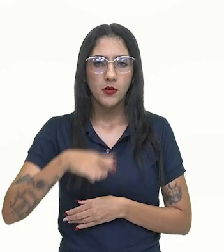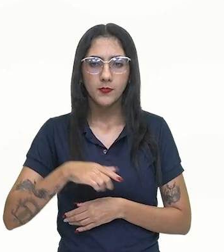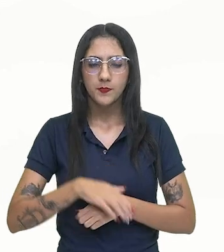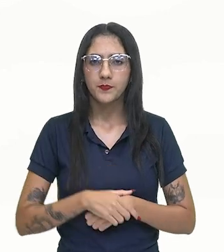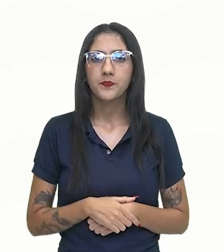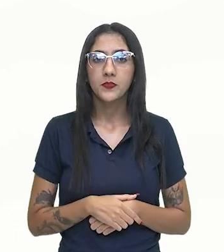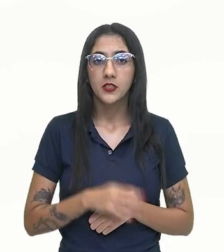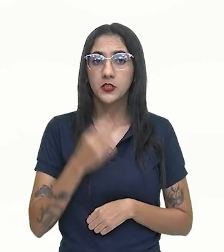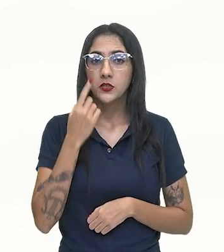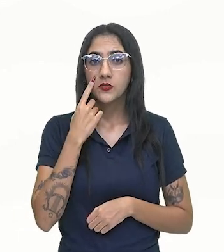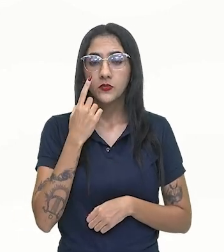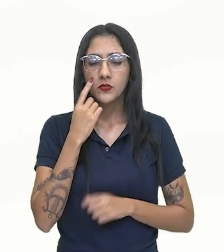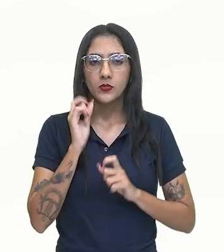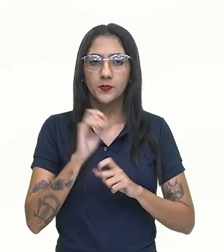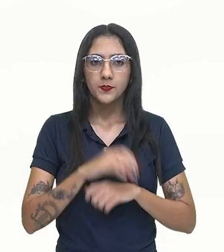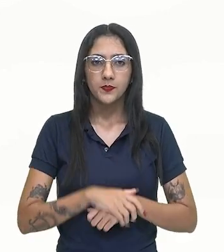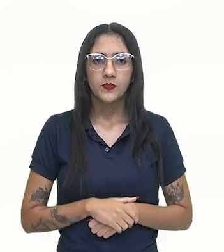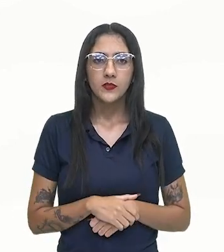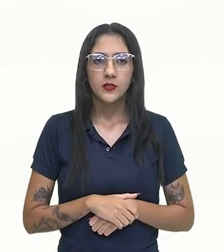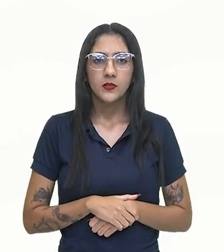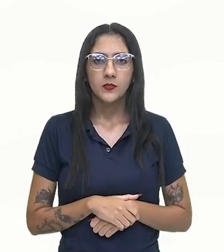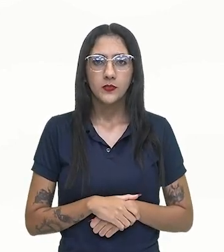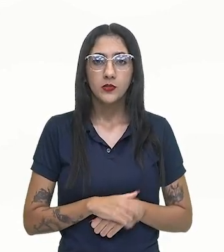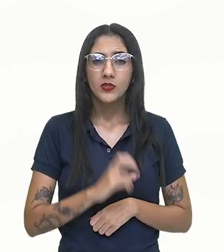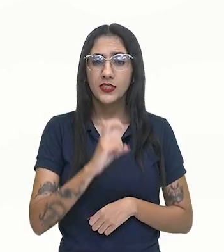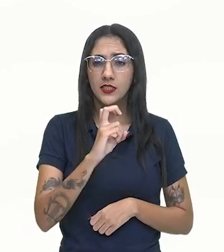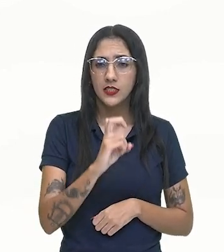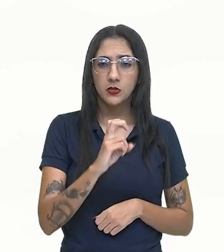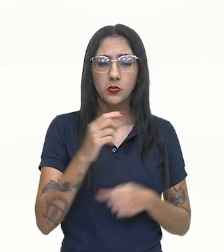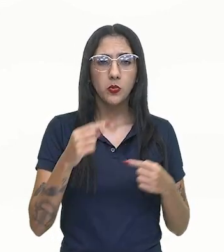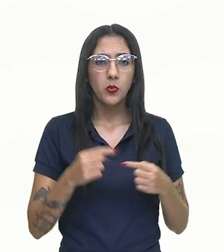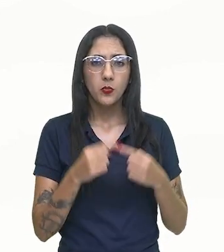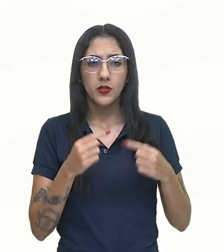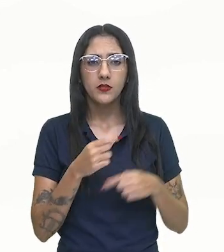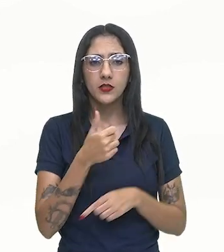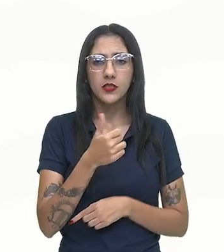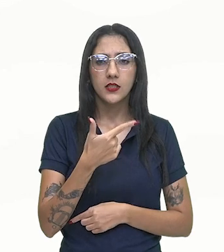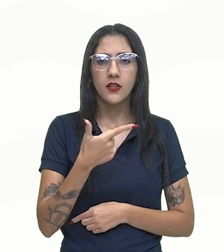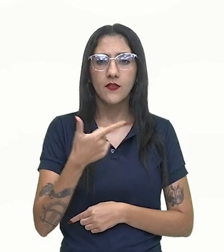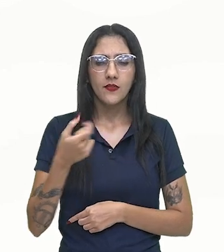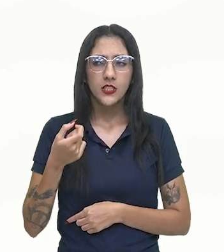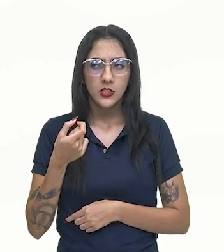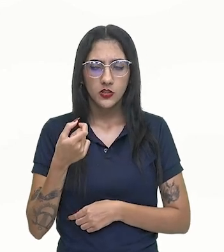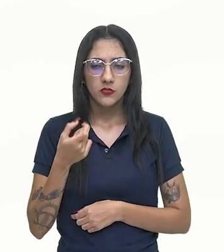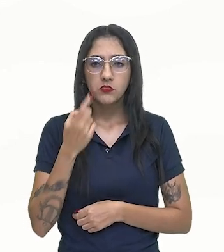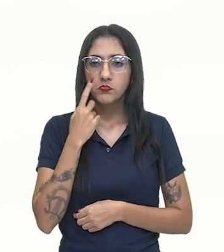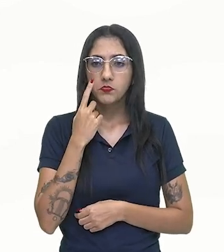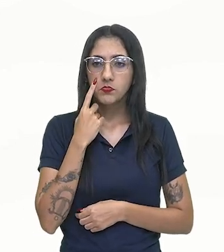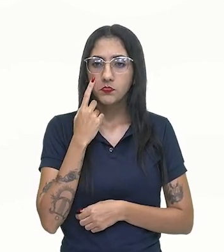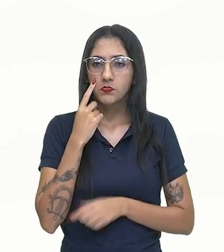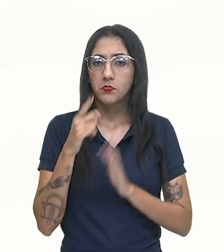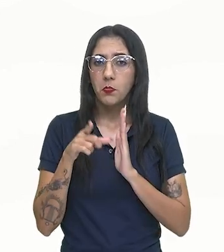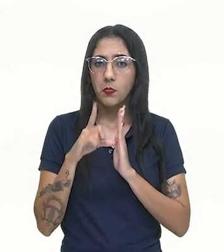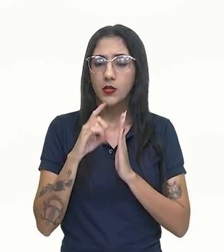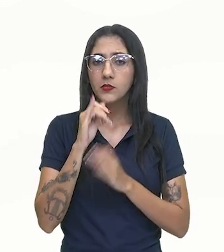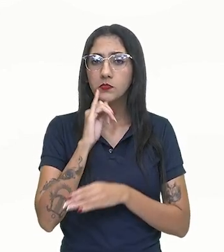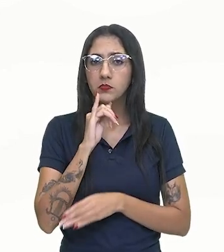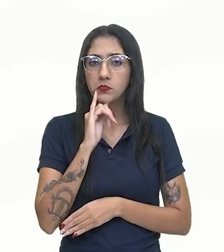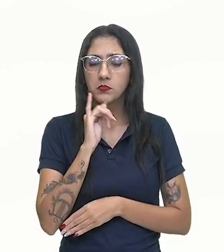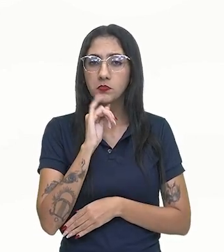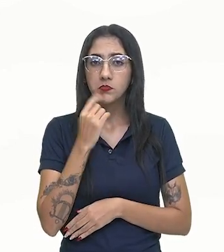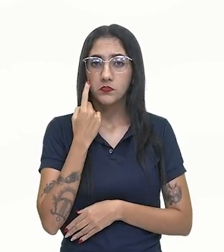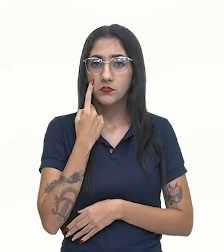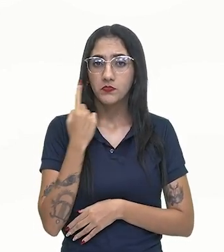5 fatorial é igual a 120, né? Foi o exemplo que nós vimos agora há pouco. Fatorial